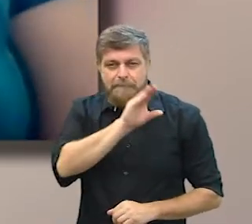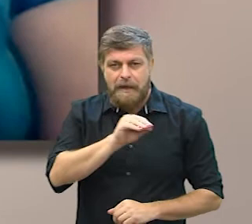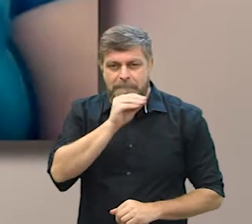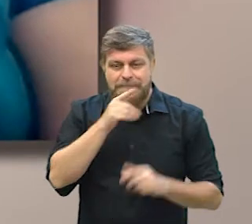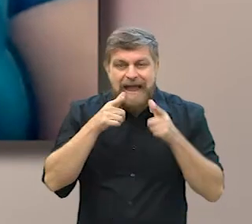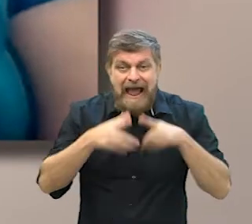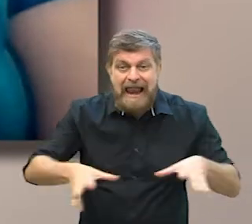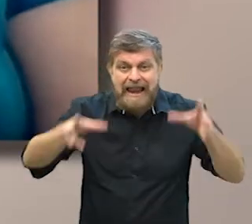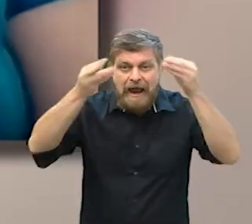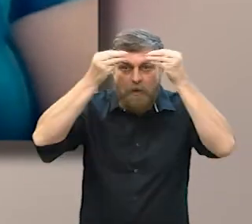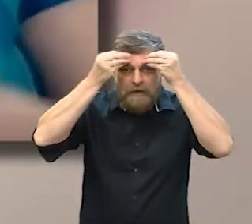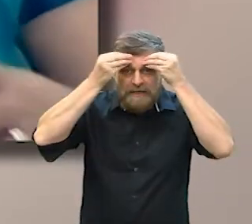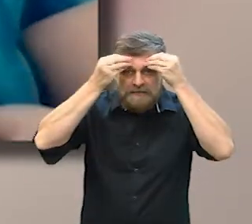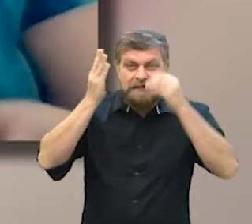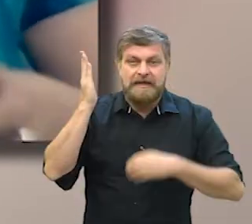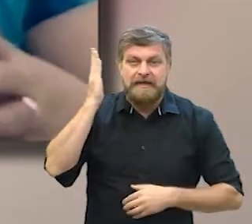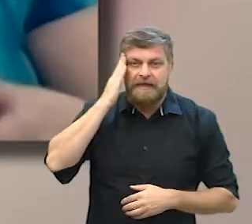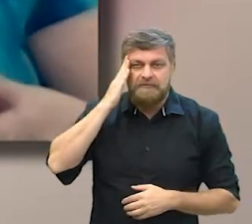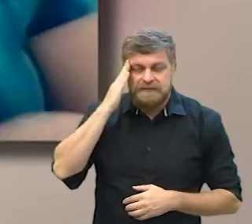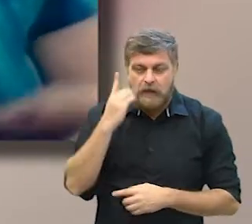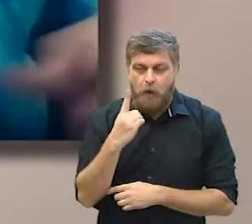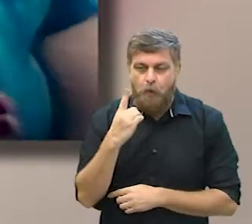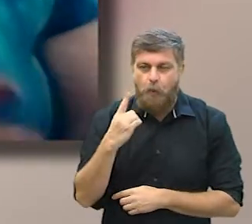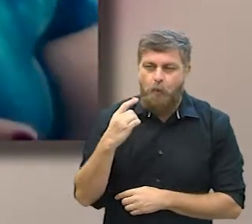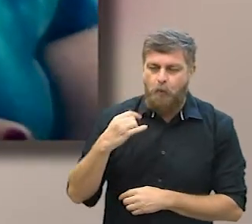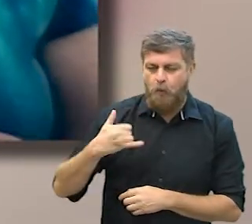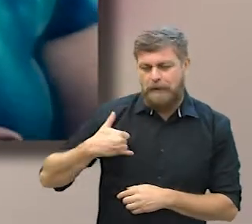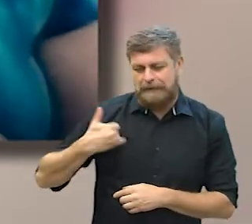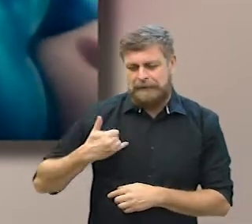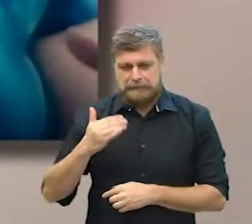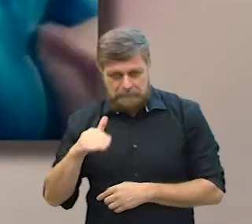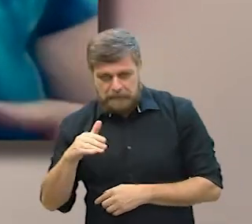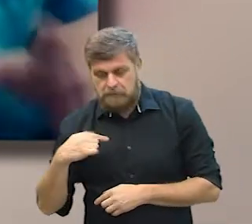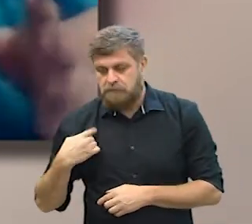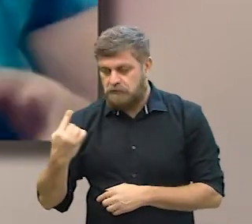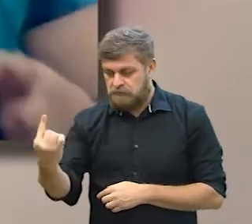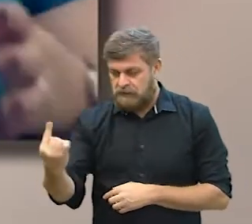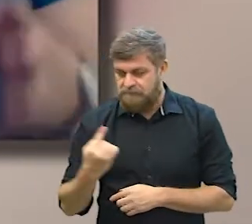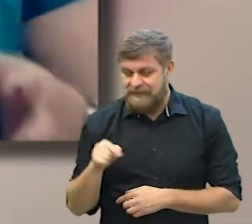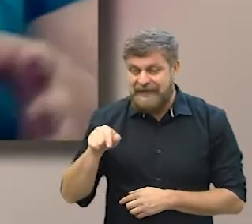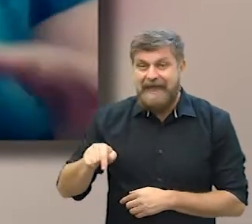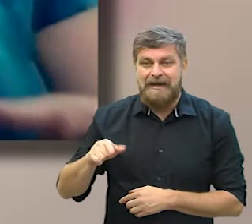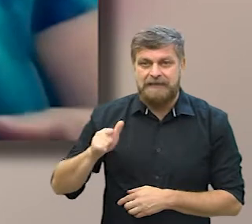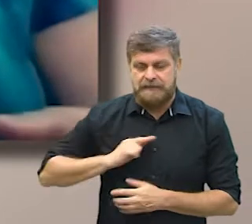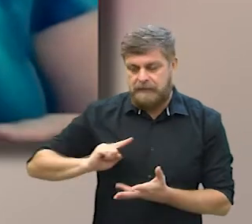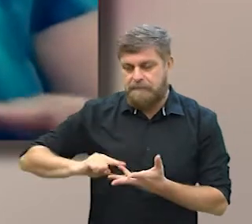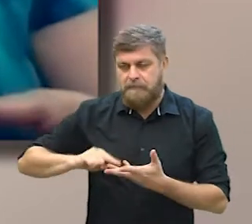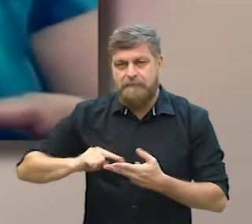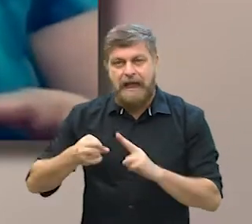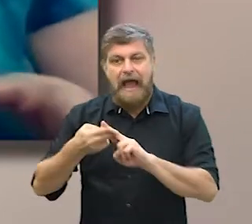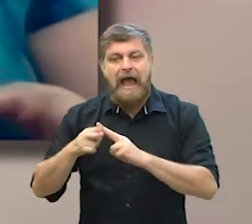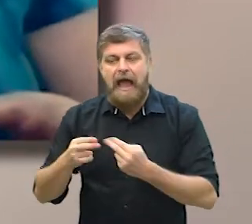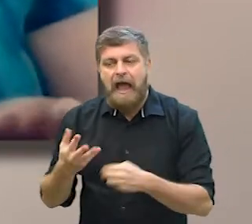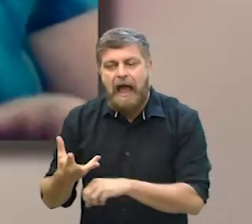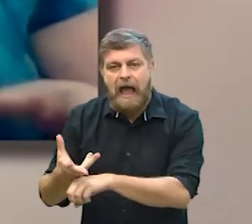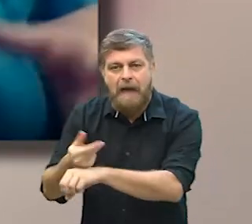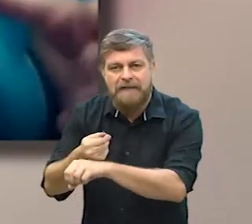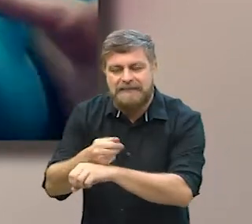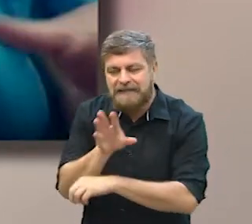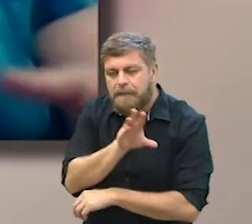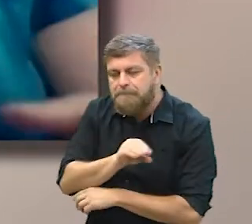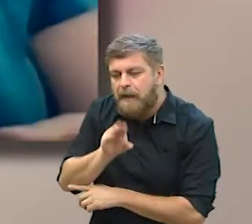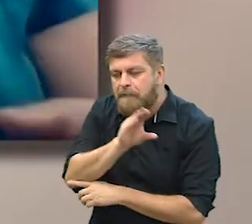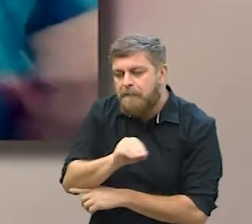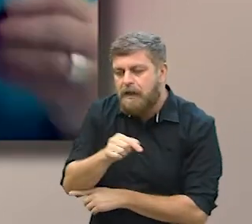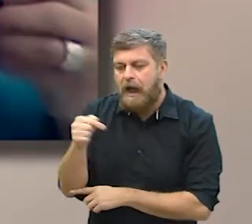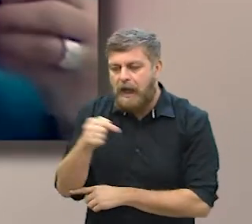da fala e linguagem, eu sei quando uma criança de 1 ano e meio vem para mim, o que aquela criança de 1 ano e meio tem